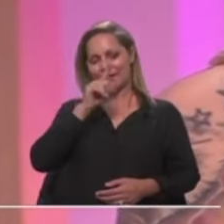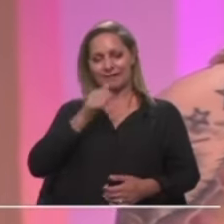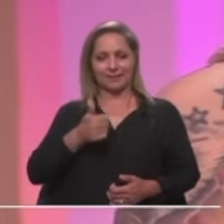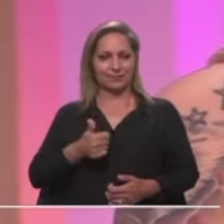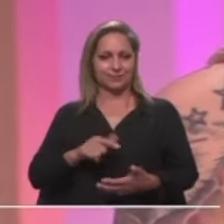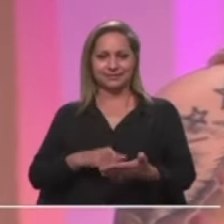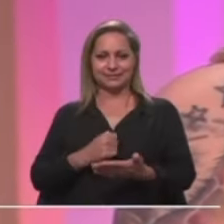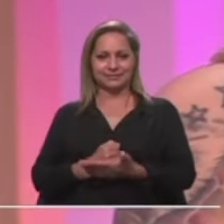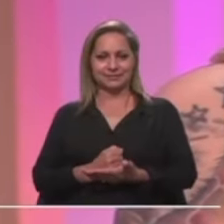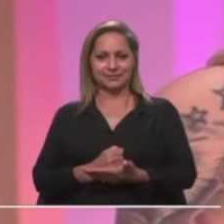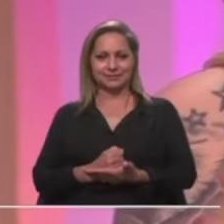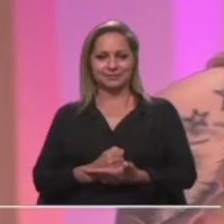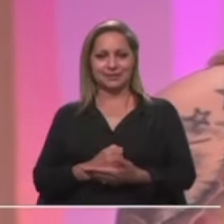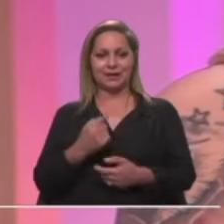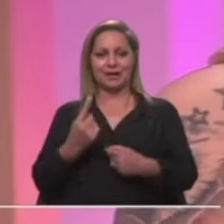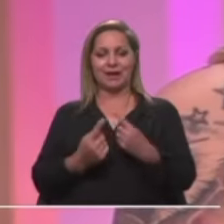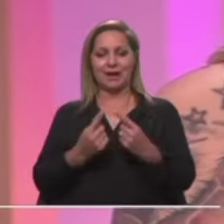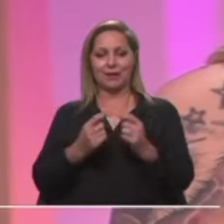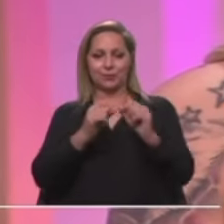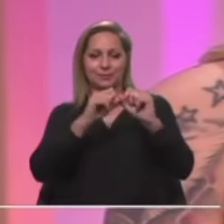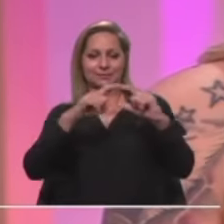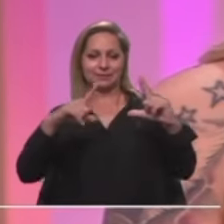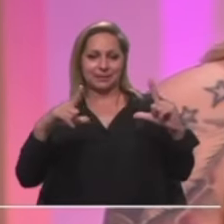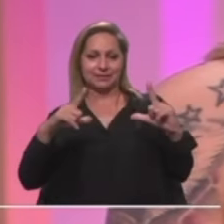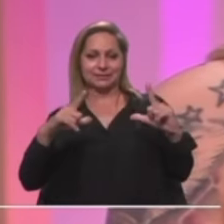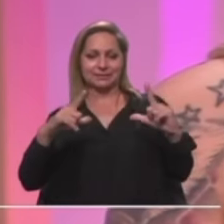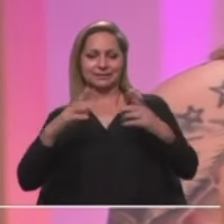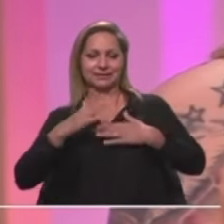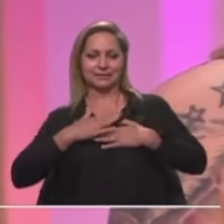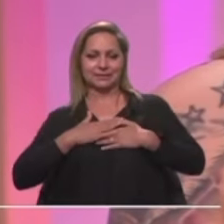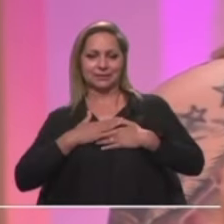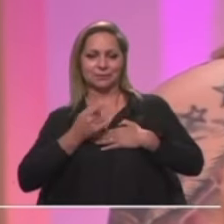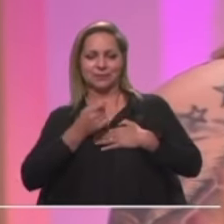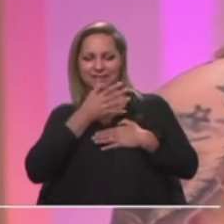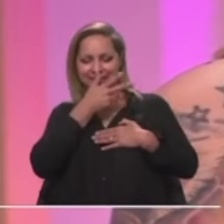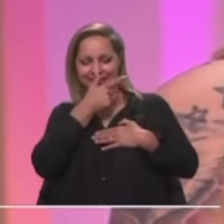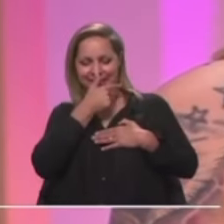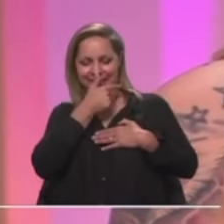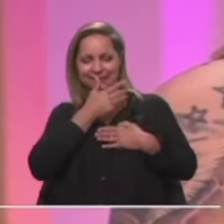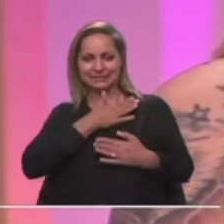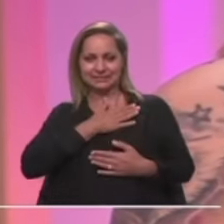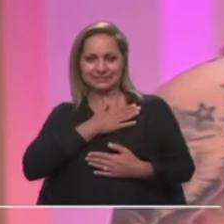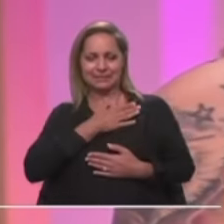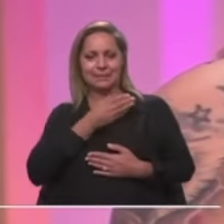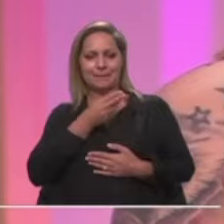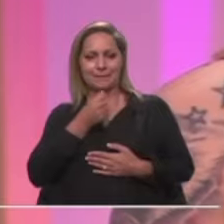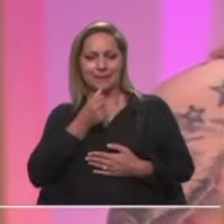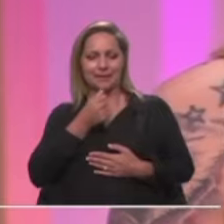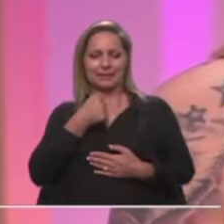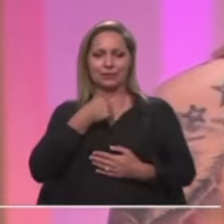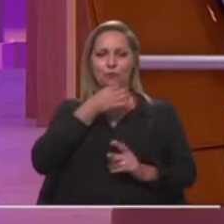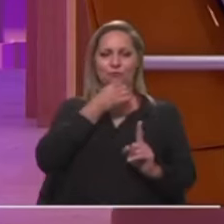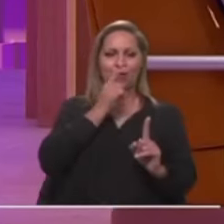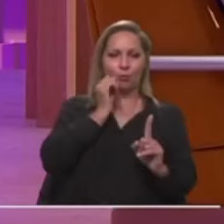não é? Há algumas imagens ali que me deixam um pouco triste por alguma forma, como eu falava com o Pedro,